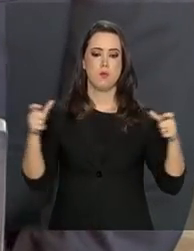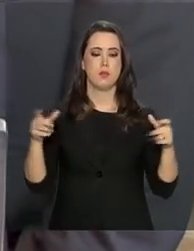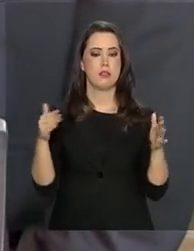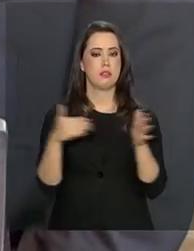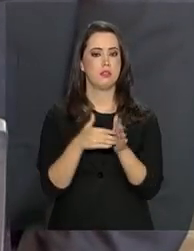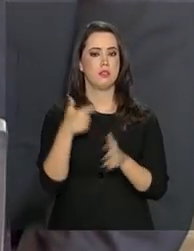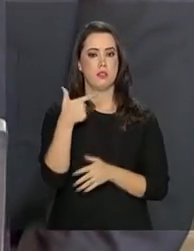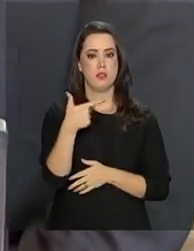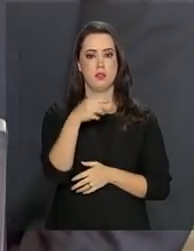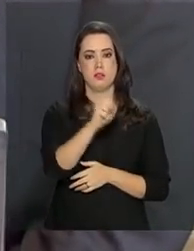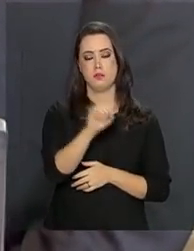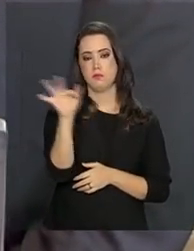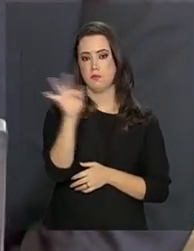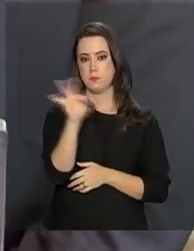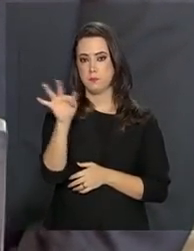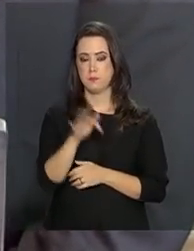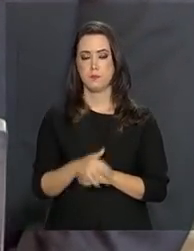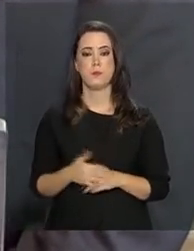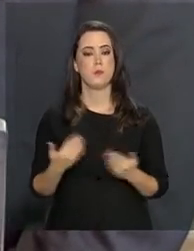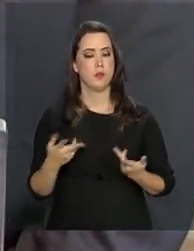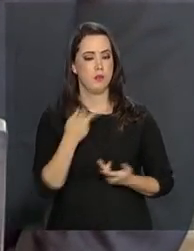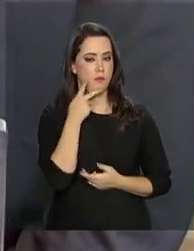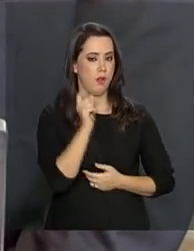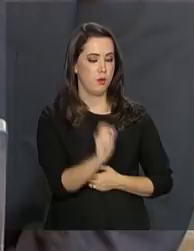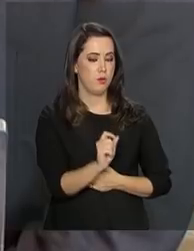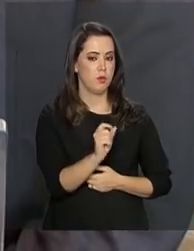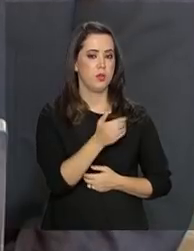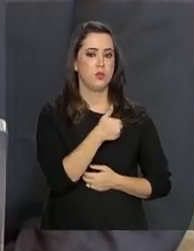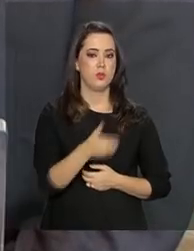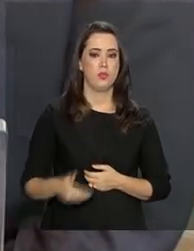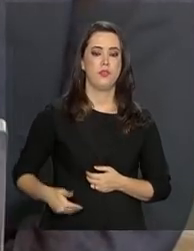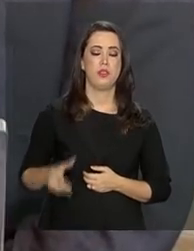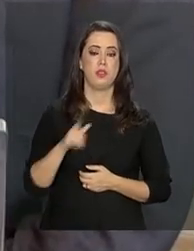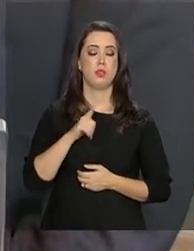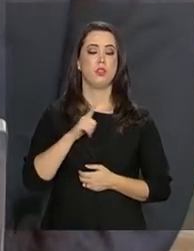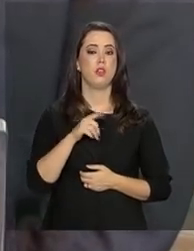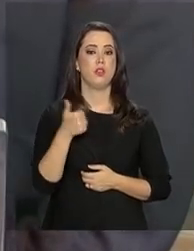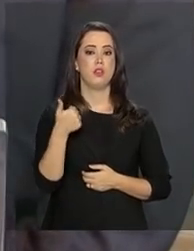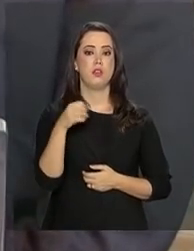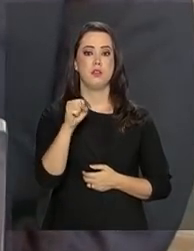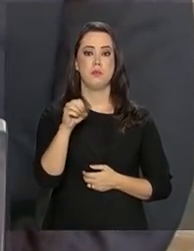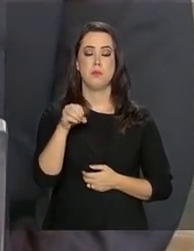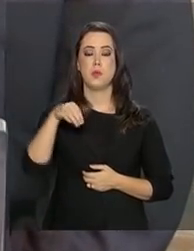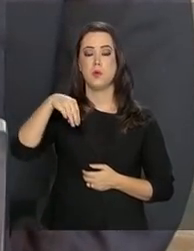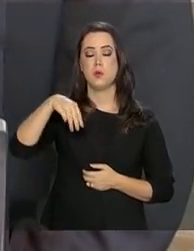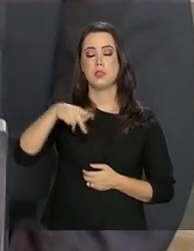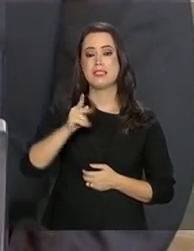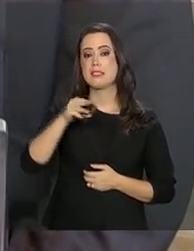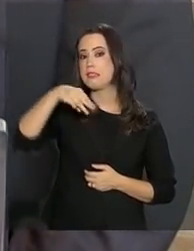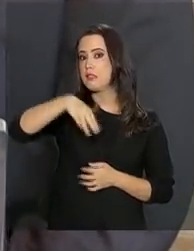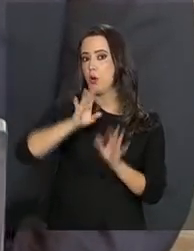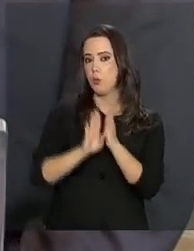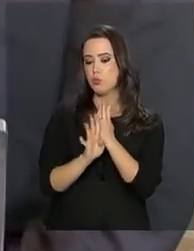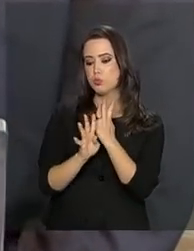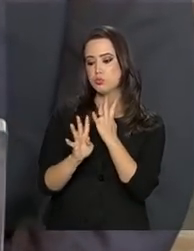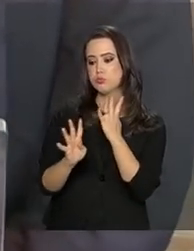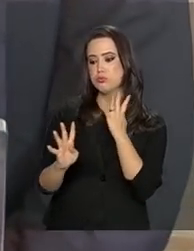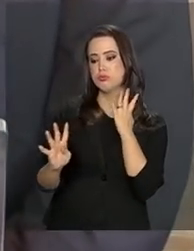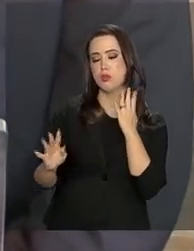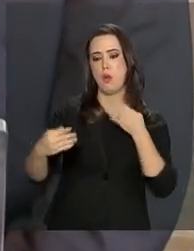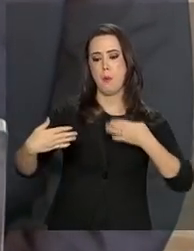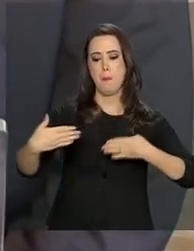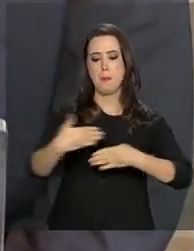28 de fevereiro segundo ele o estado tem 1.800 quilômetros de fronteiras o que tem facilitado